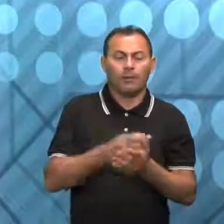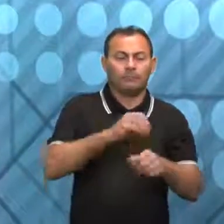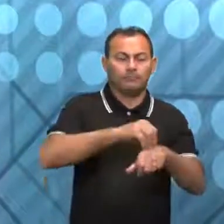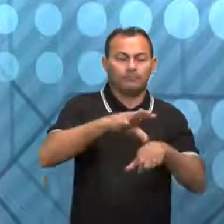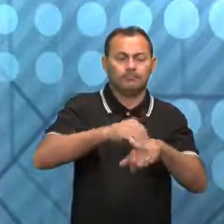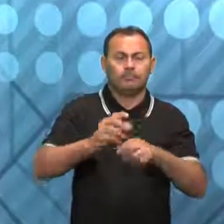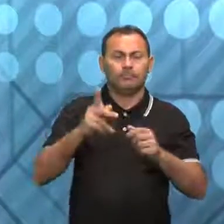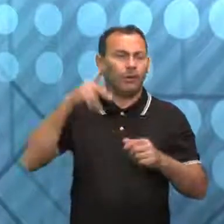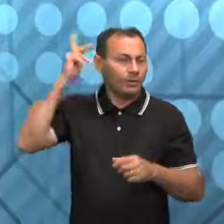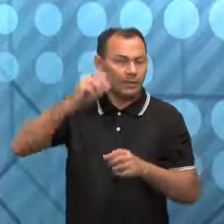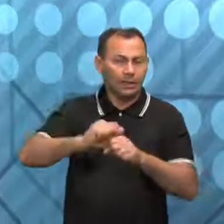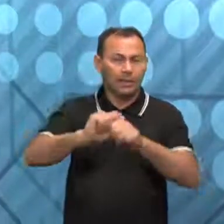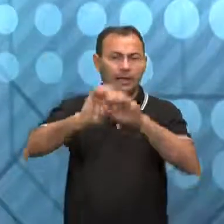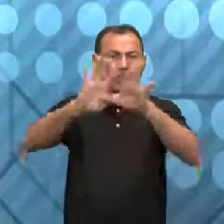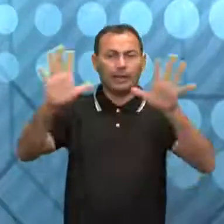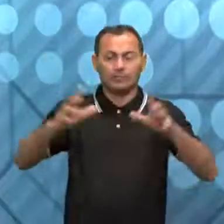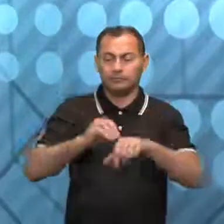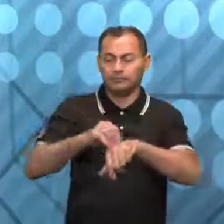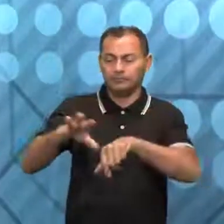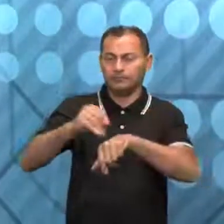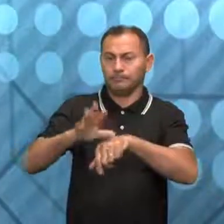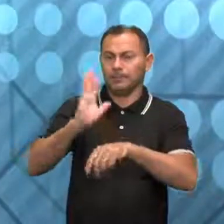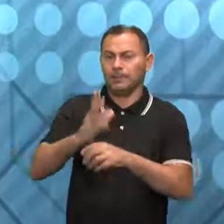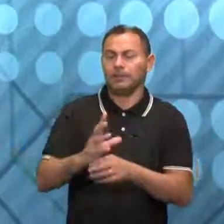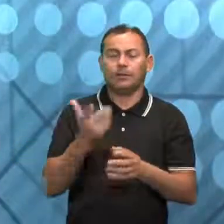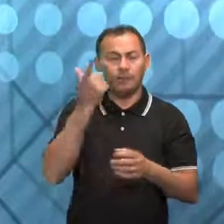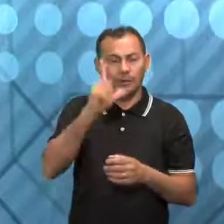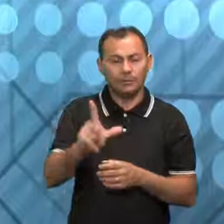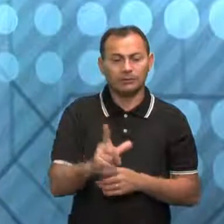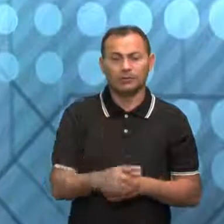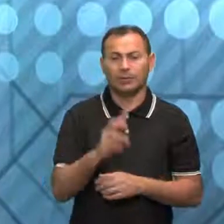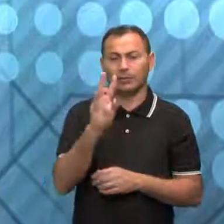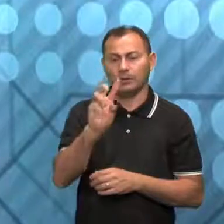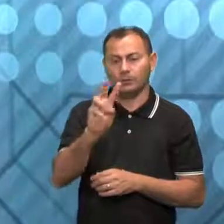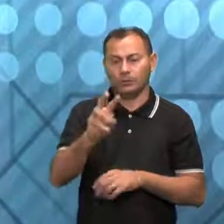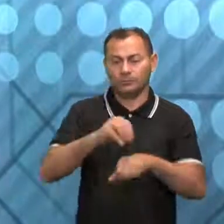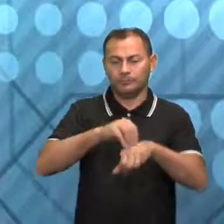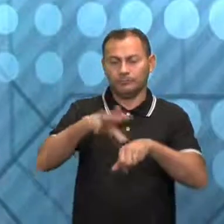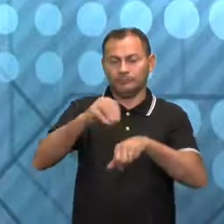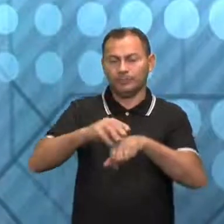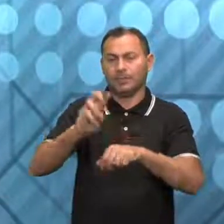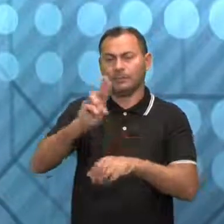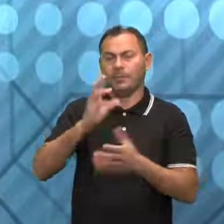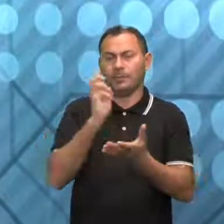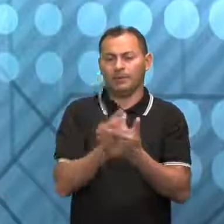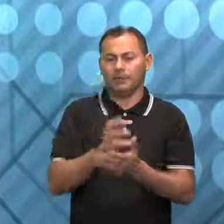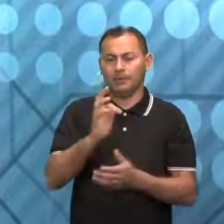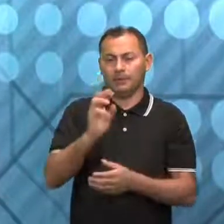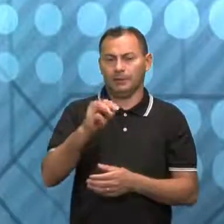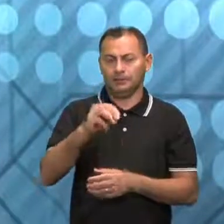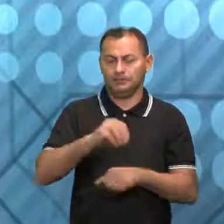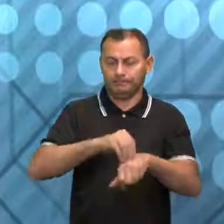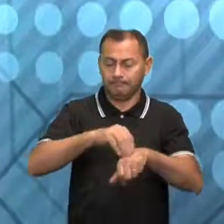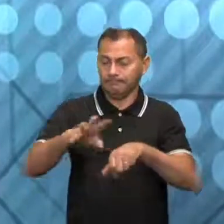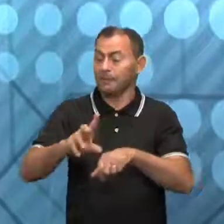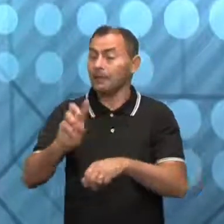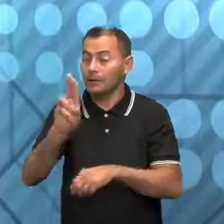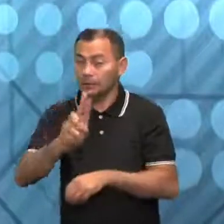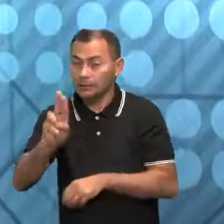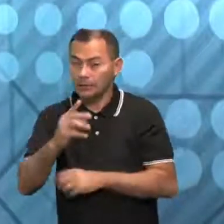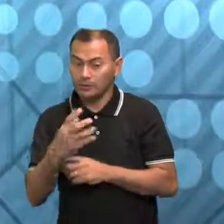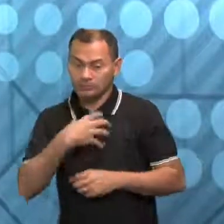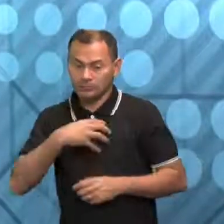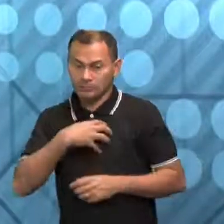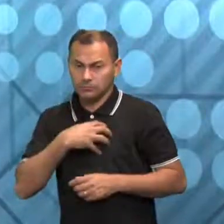mais potente, isso é claro, mas se o transmissor dele já der conta das duas transmissões, ele pode utilizar o mesmo transmissor. Agora, se ele utiliza